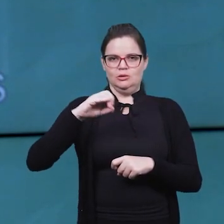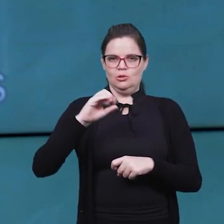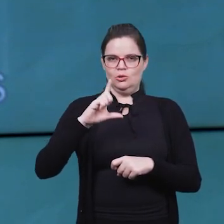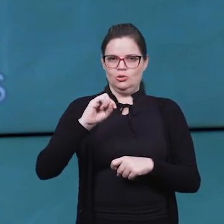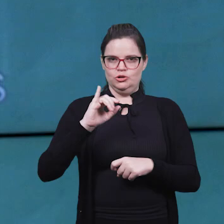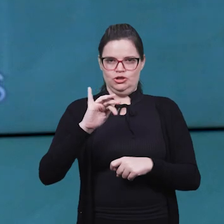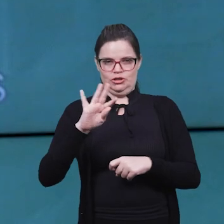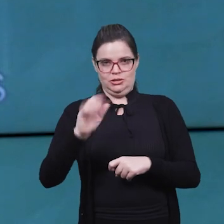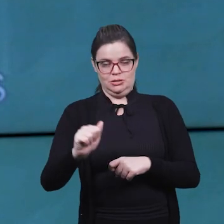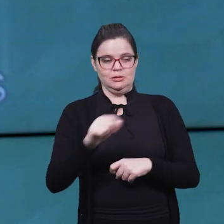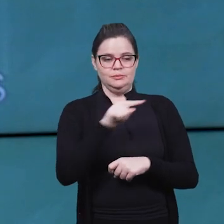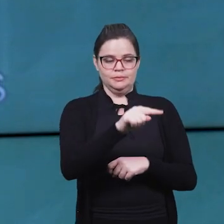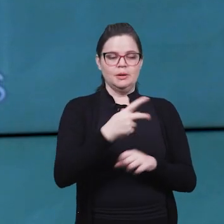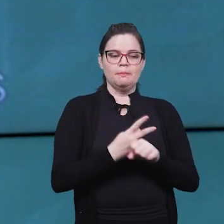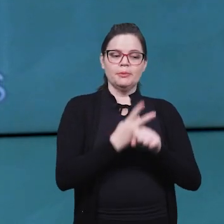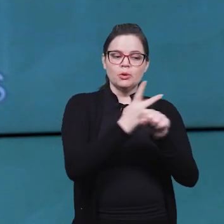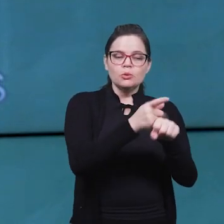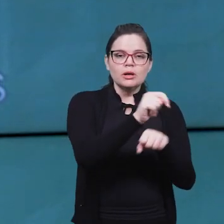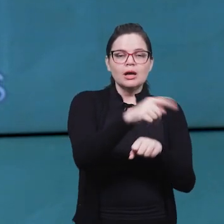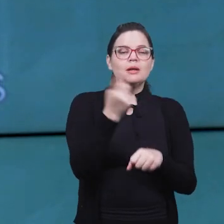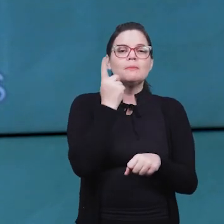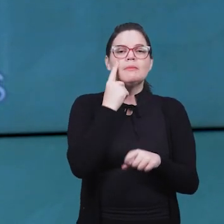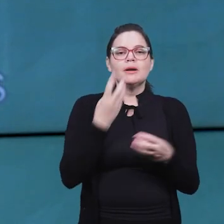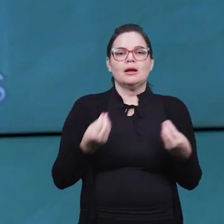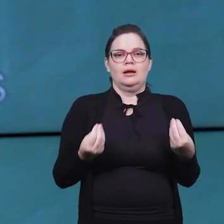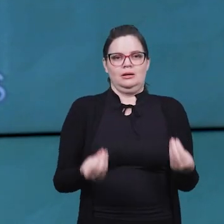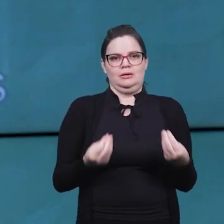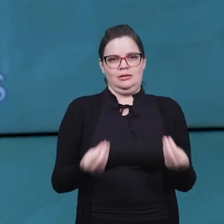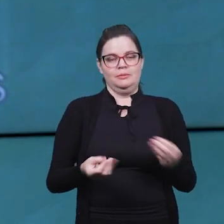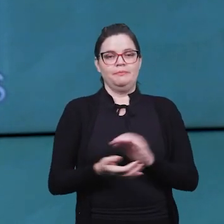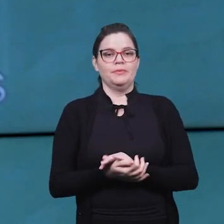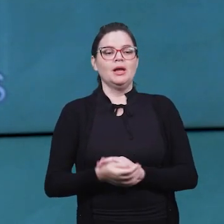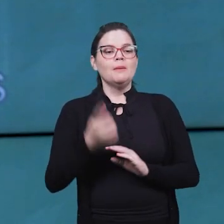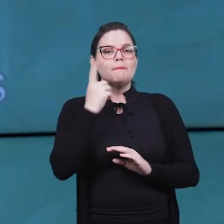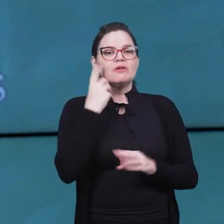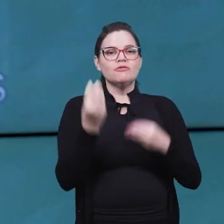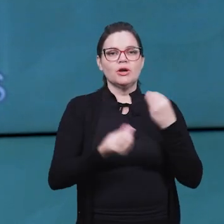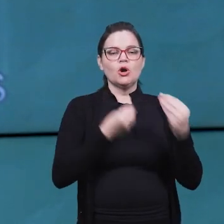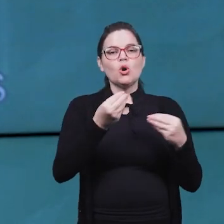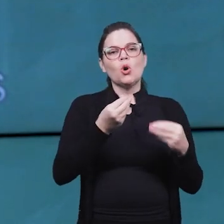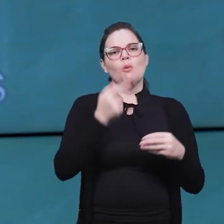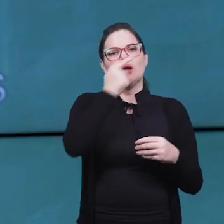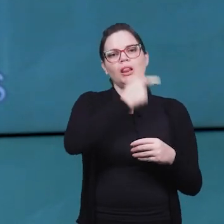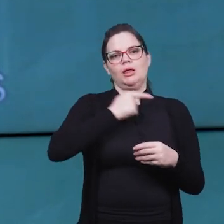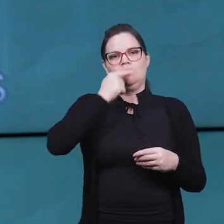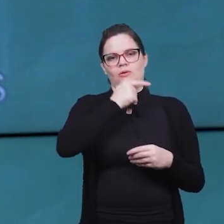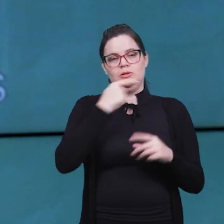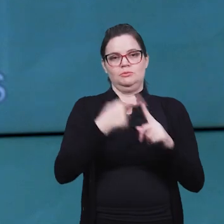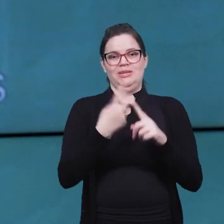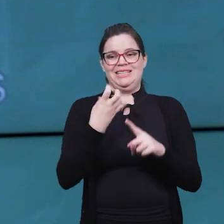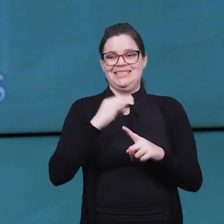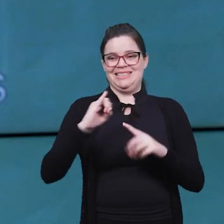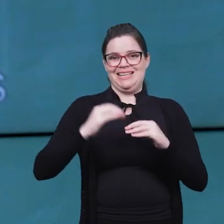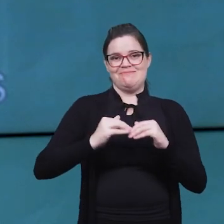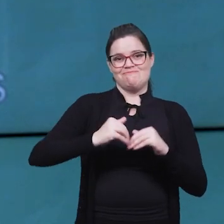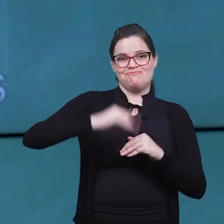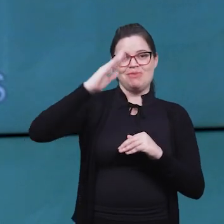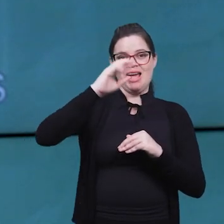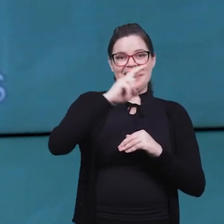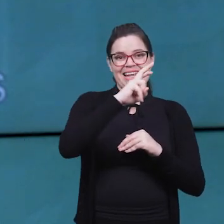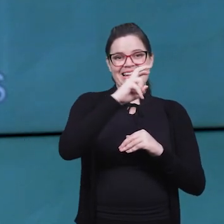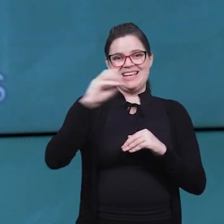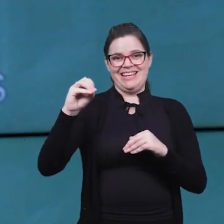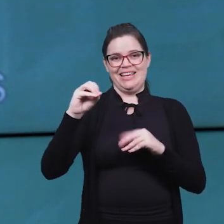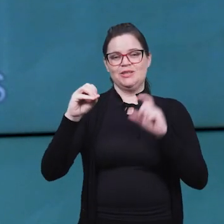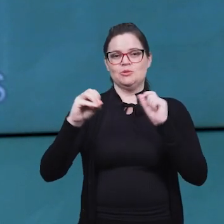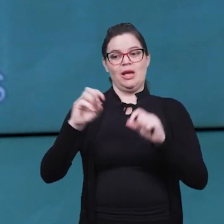estão acima de 100 decilitros. Normalmente, quadros em que a glicemia está acima de 500 são